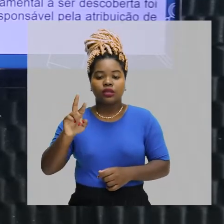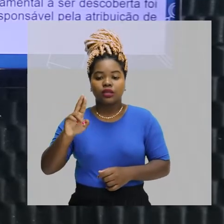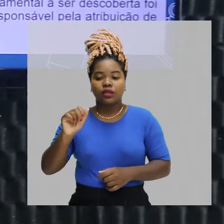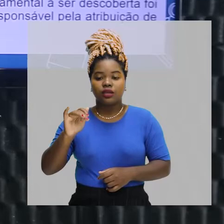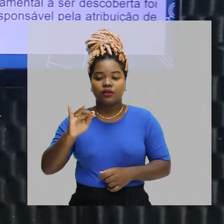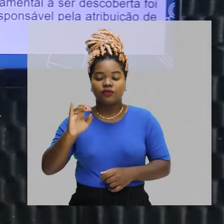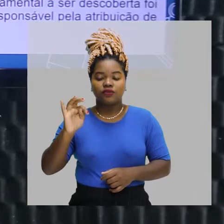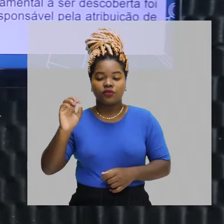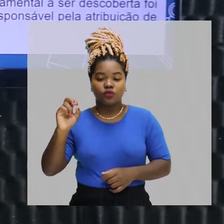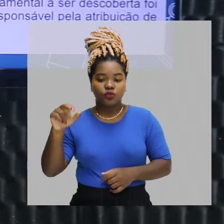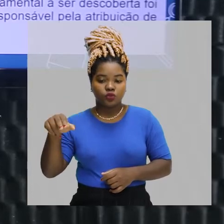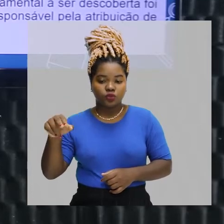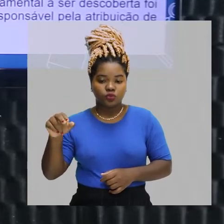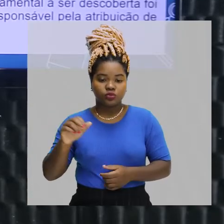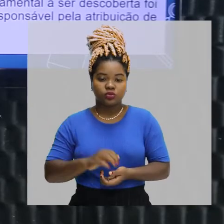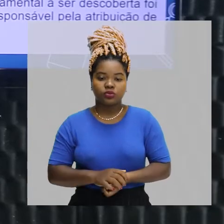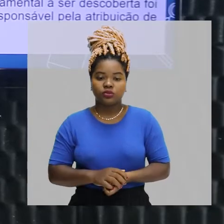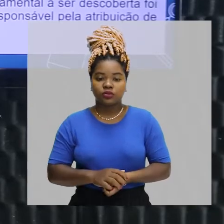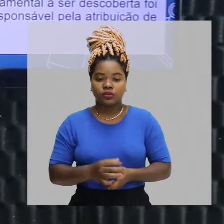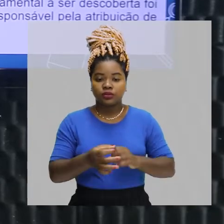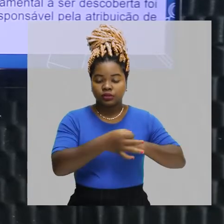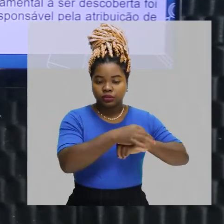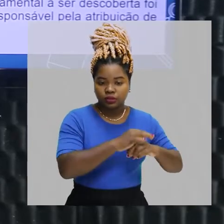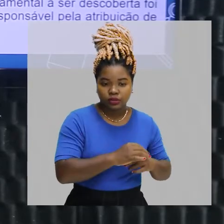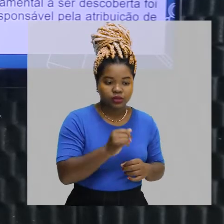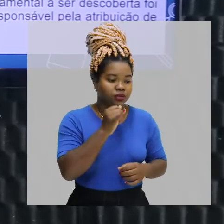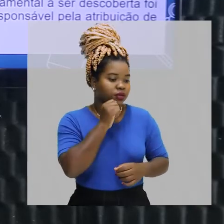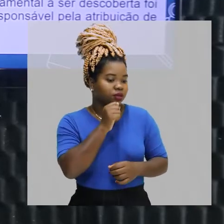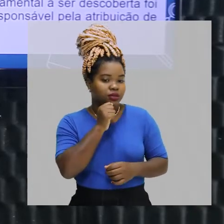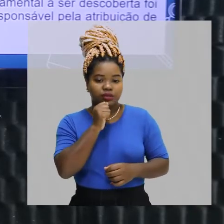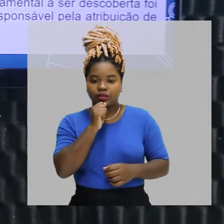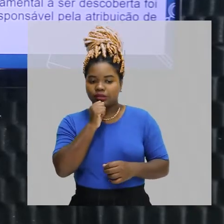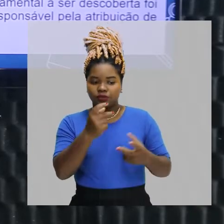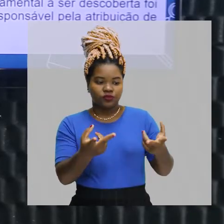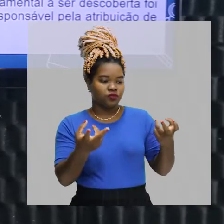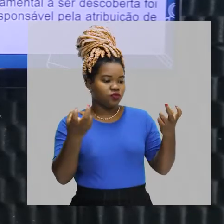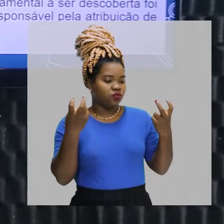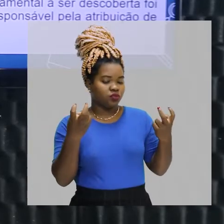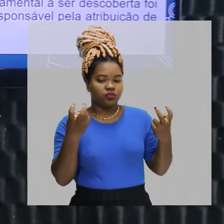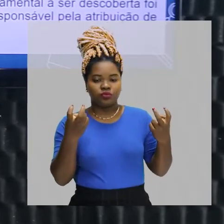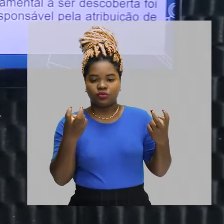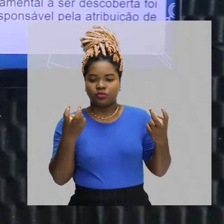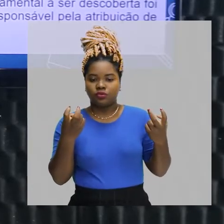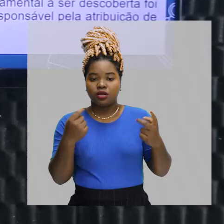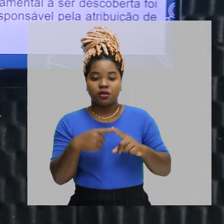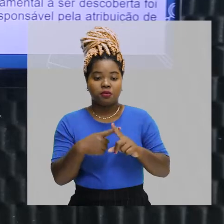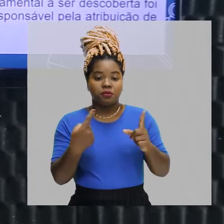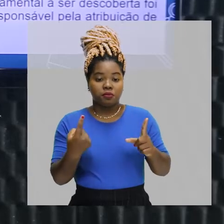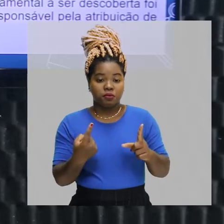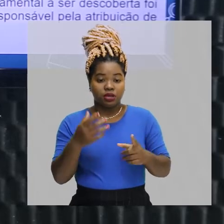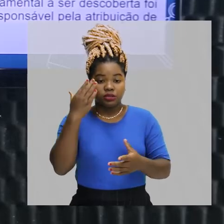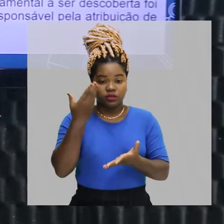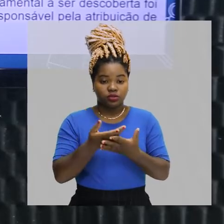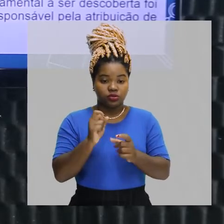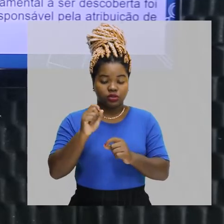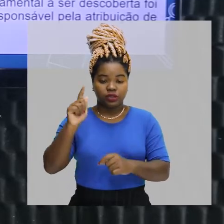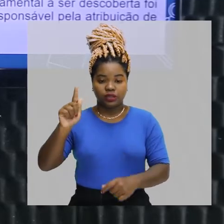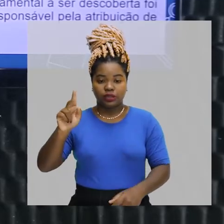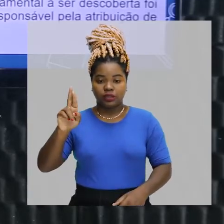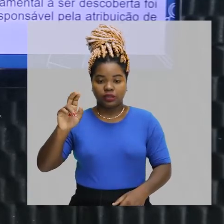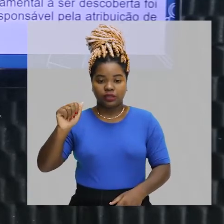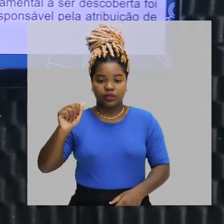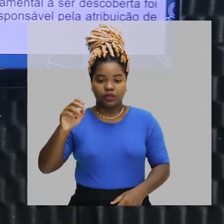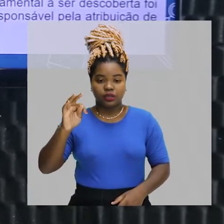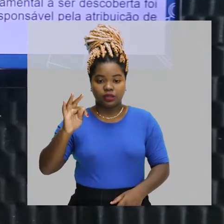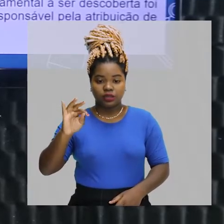gravitons, eles são partículas que ainda não foram vistas, né, ainda não foram percebidas, mas acredita-se que os gravitons, eles